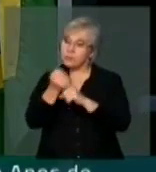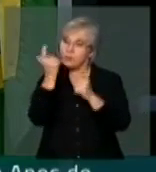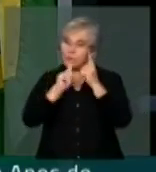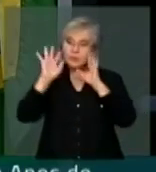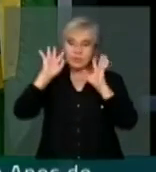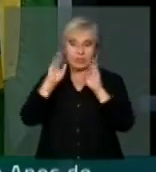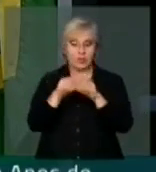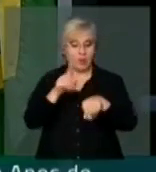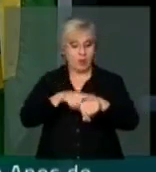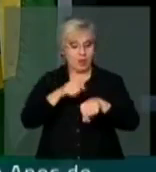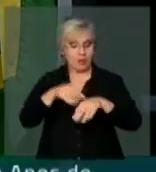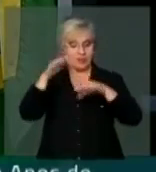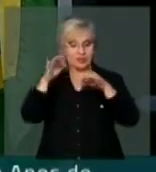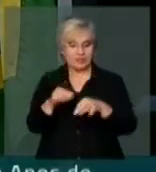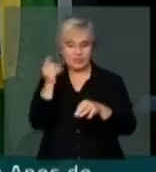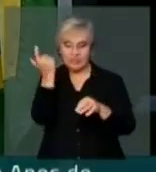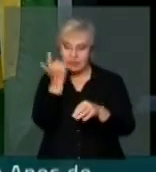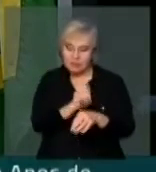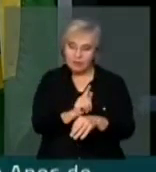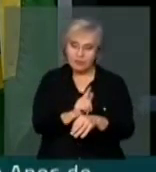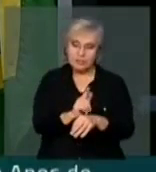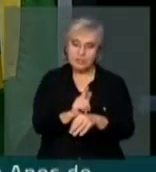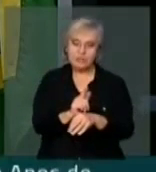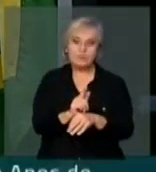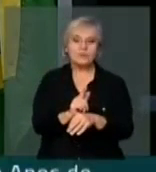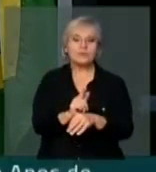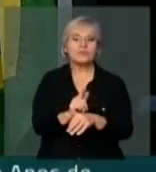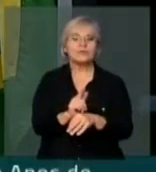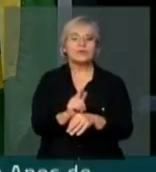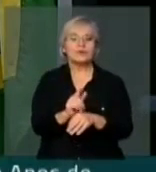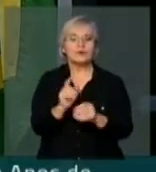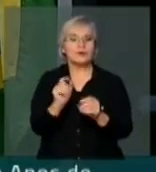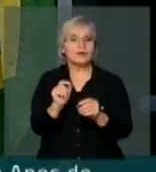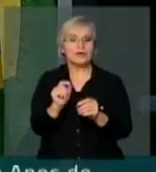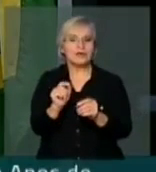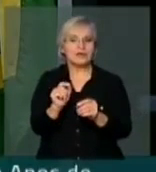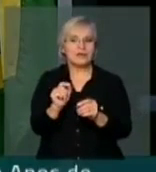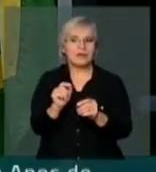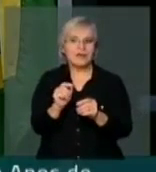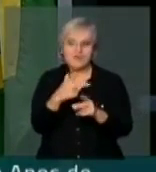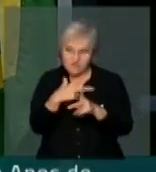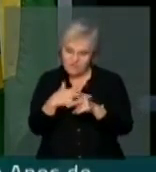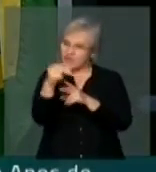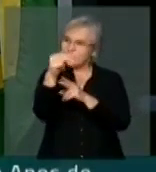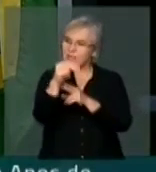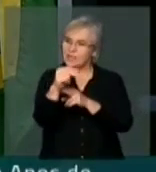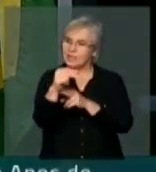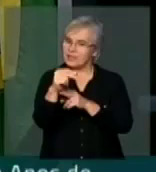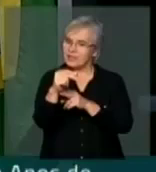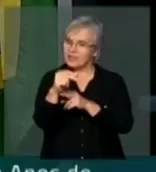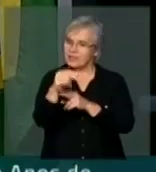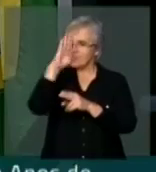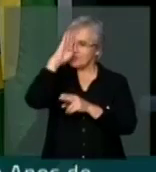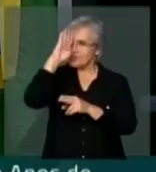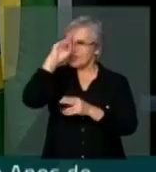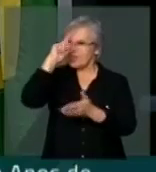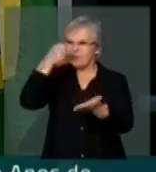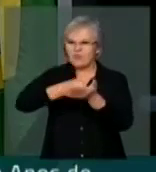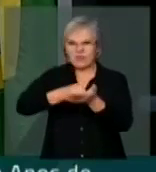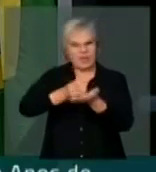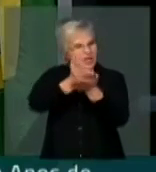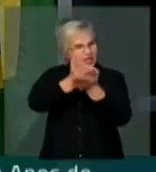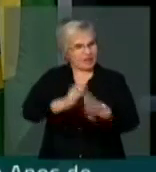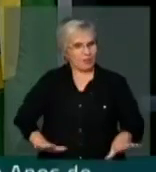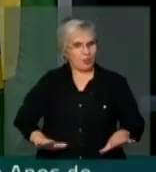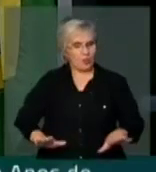que finalmente for atingido o ponto além do qual não havia mais volta, a ditadura estava derrotada. E